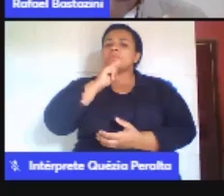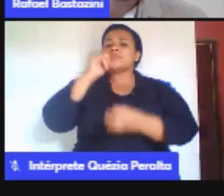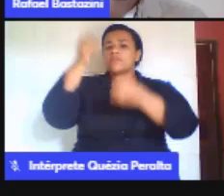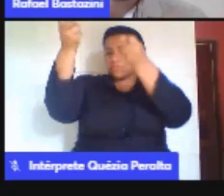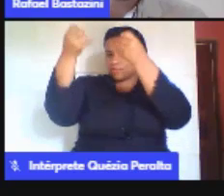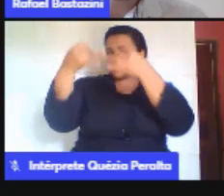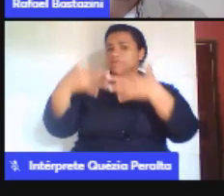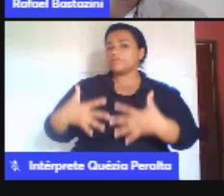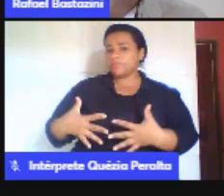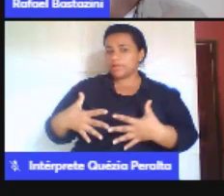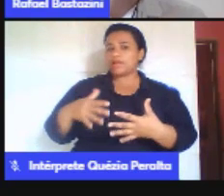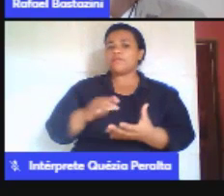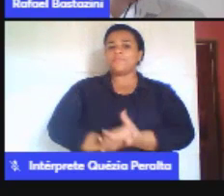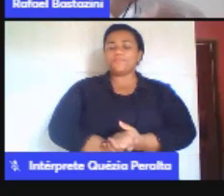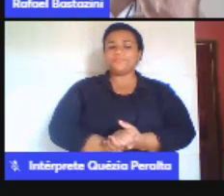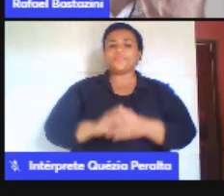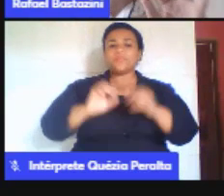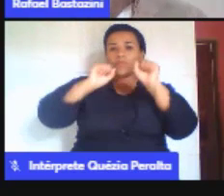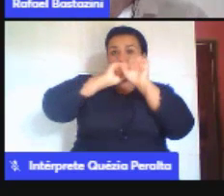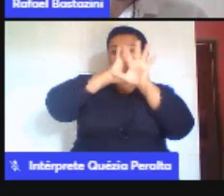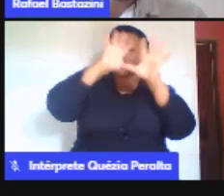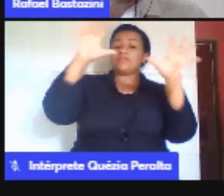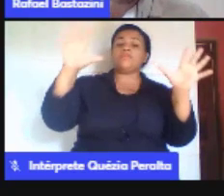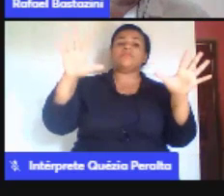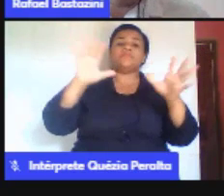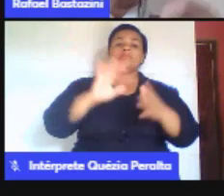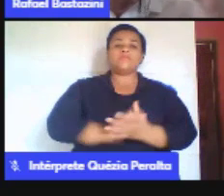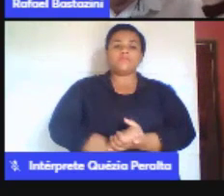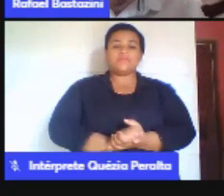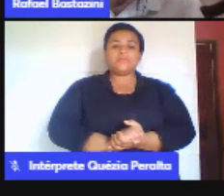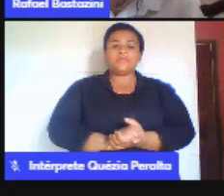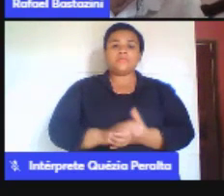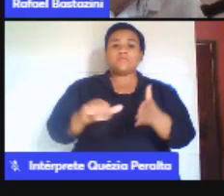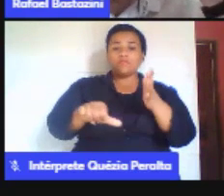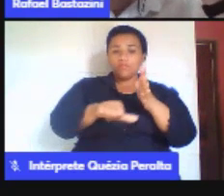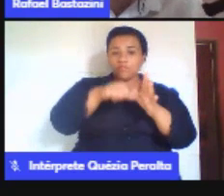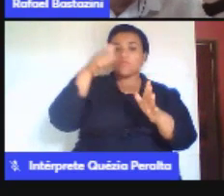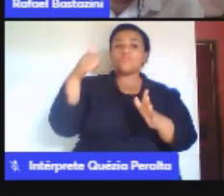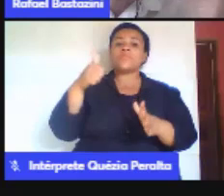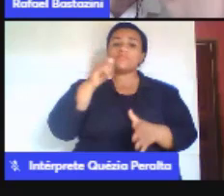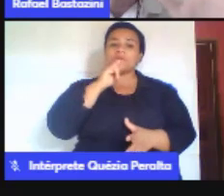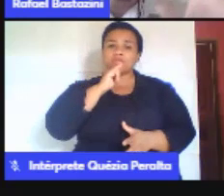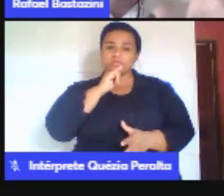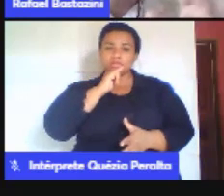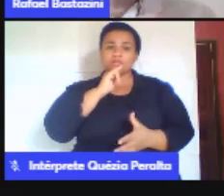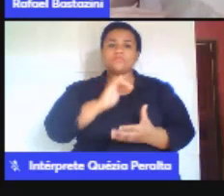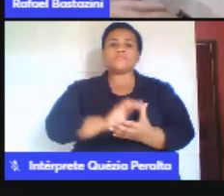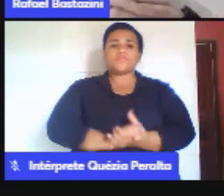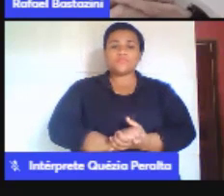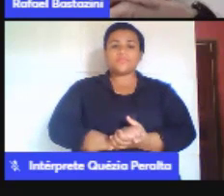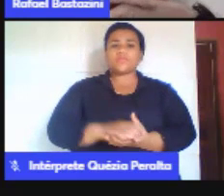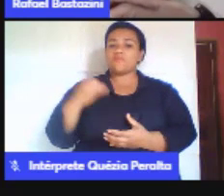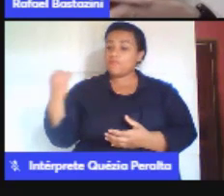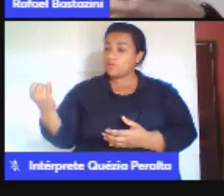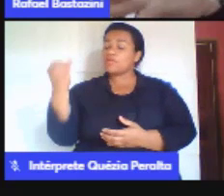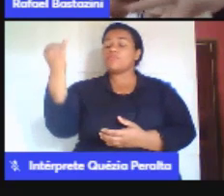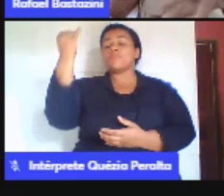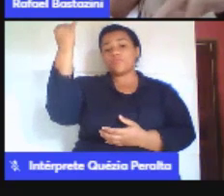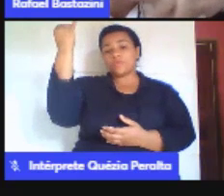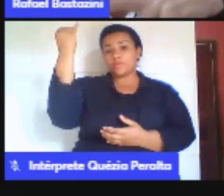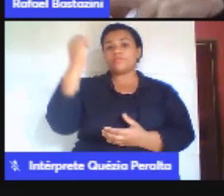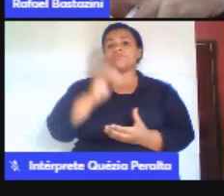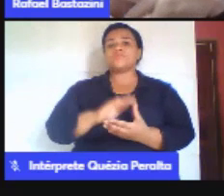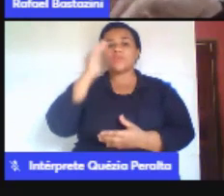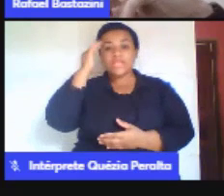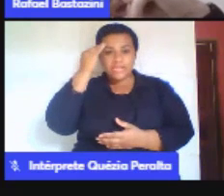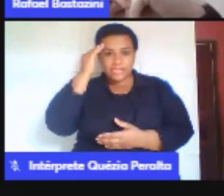com mais clareza para vocês. O primeiro que eu trouxe, o primeiro processo que foi muito importante para a gente entender e que